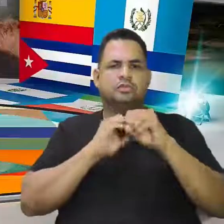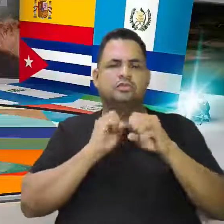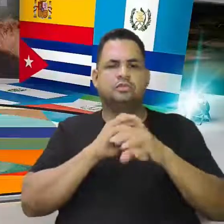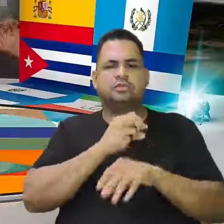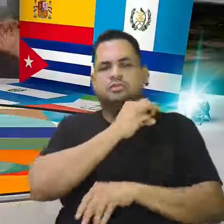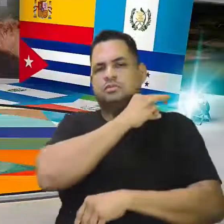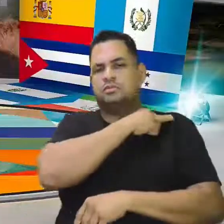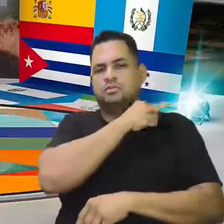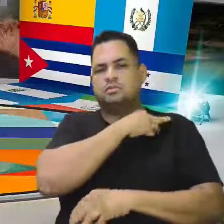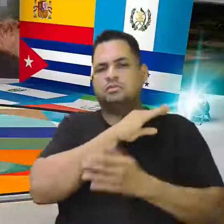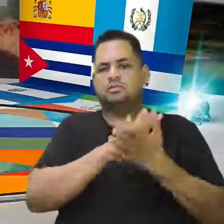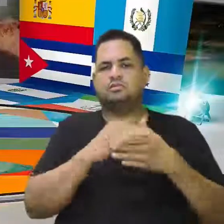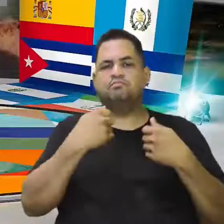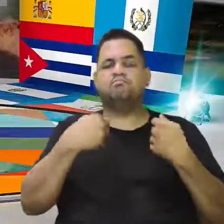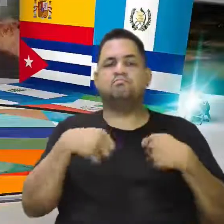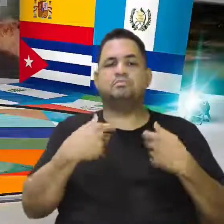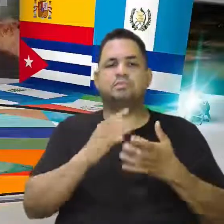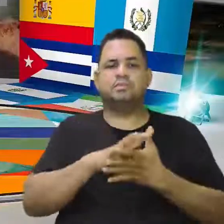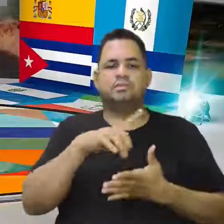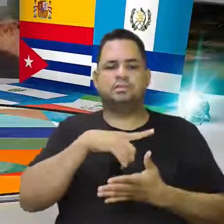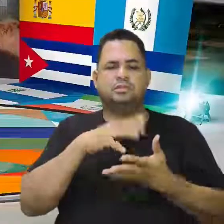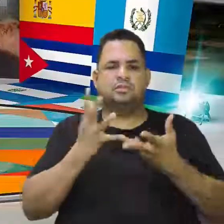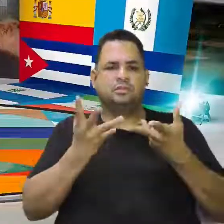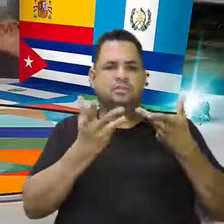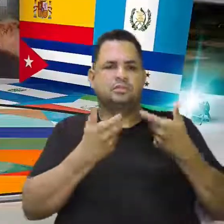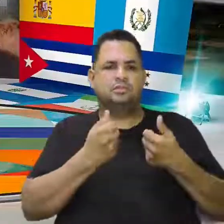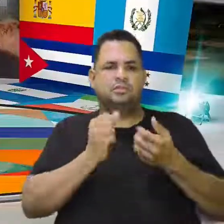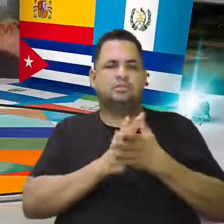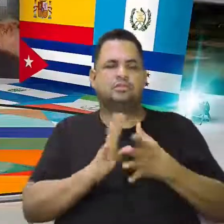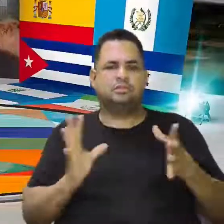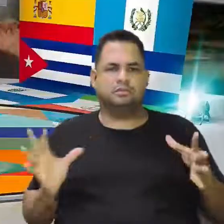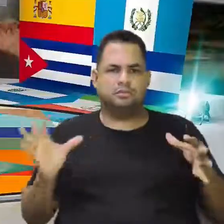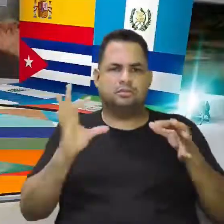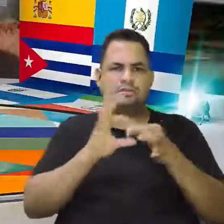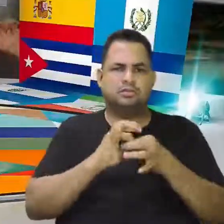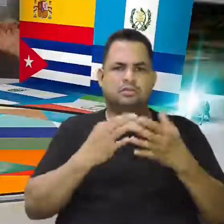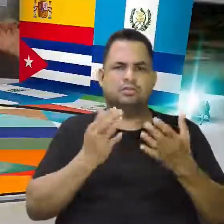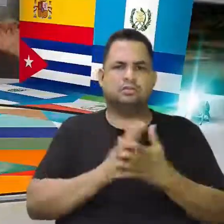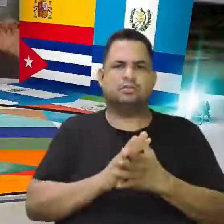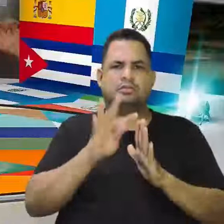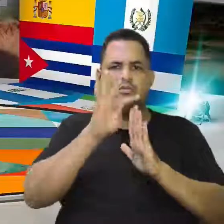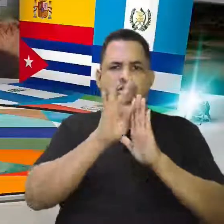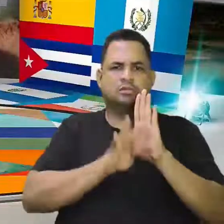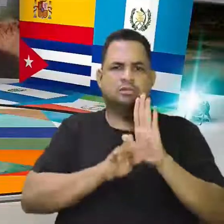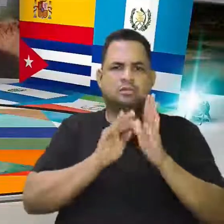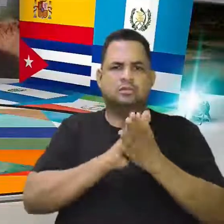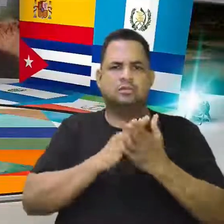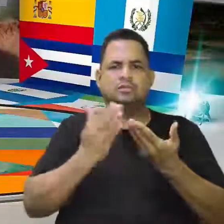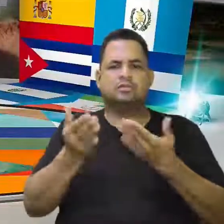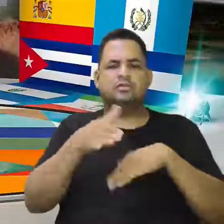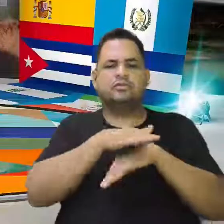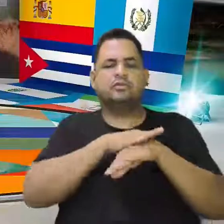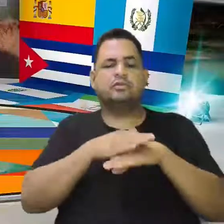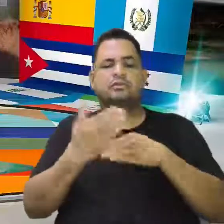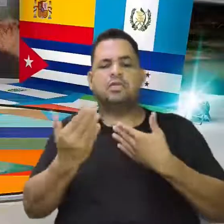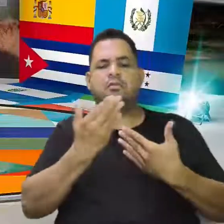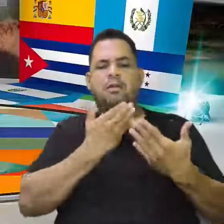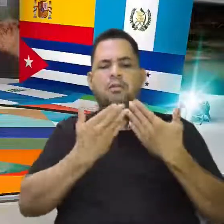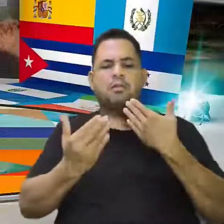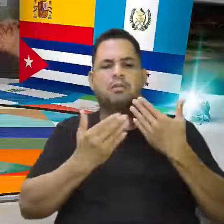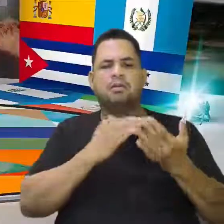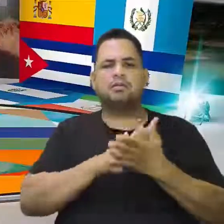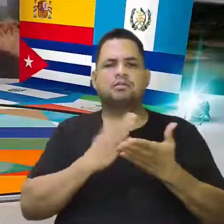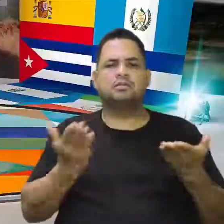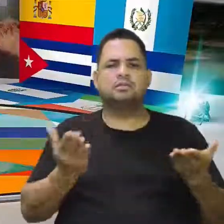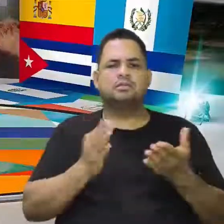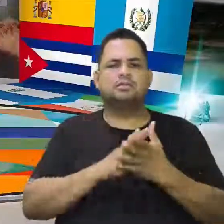Então, você vai ter que ter essa habilidade de contextualizar. O texto, ele vai conversar com você. Igual a gente conversa, a